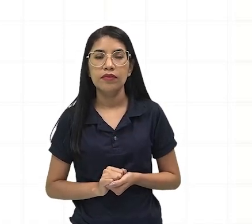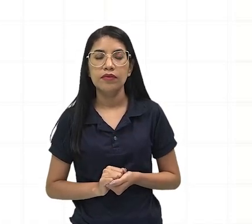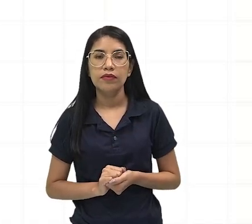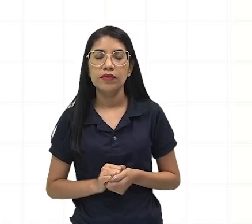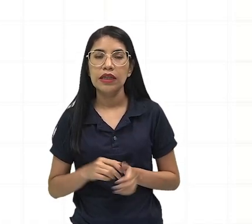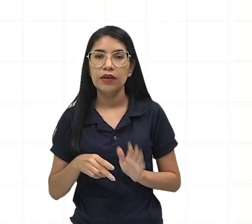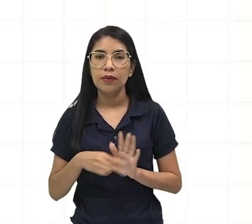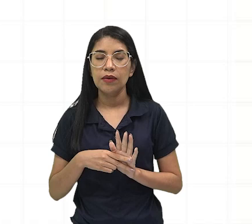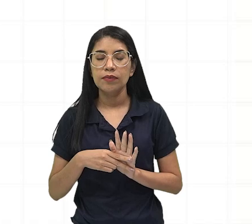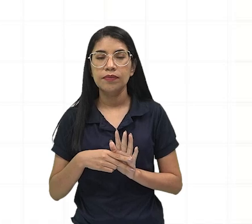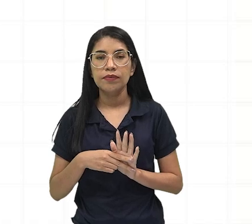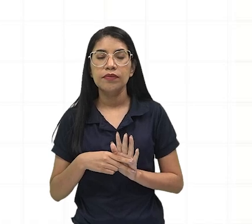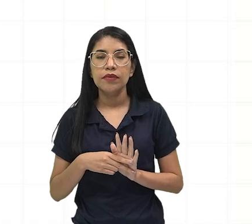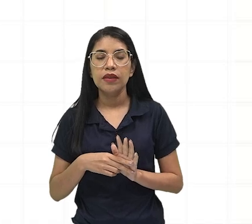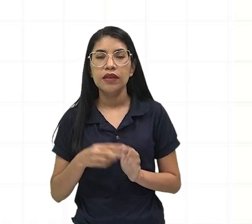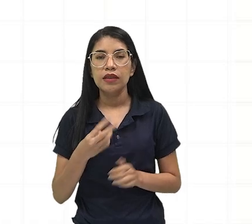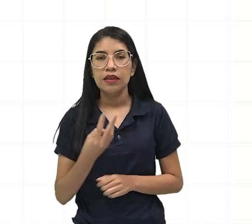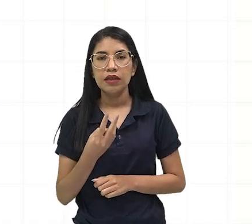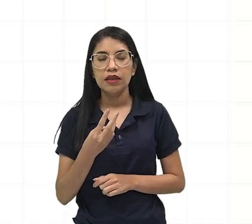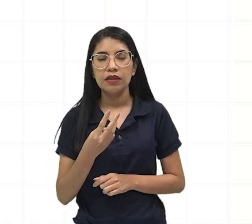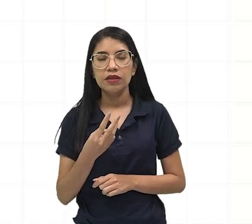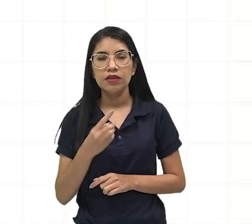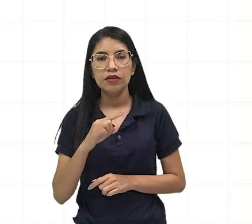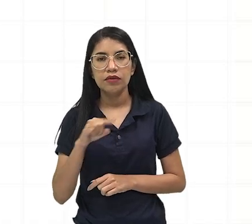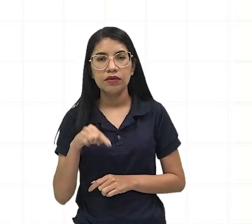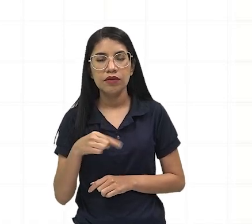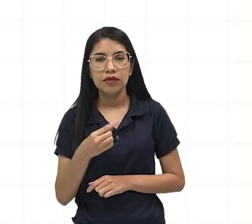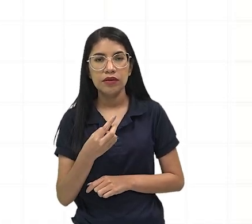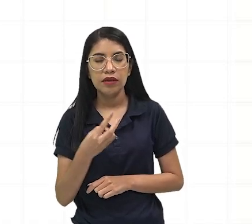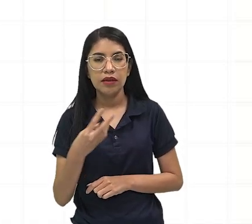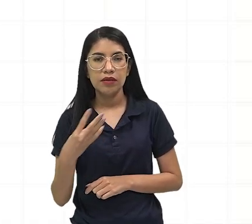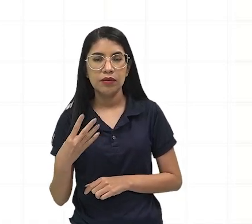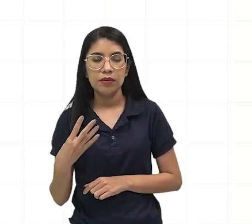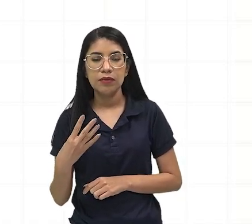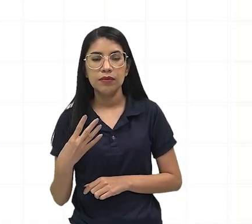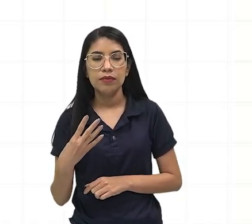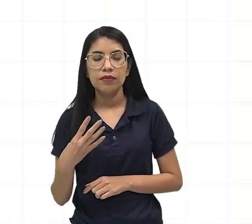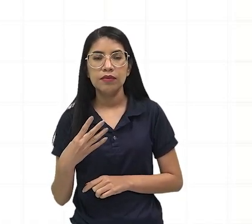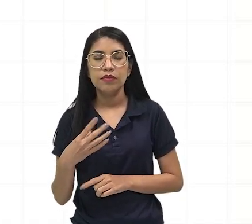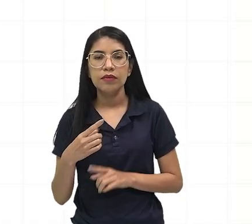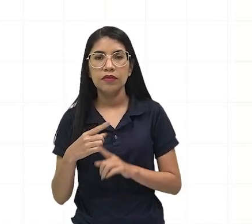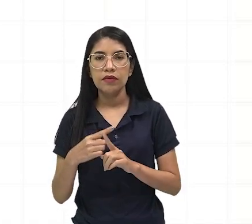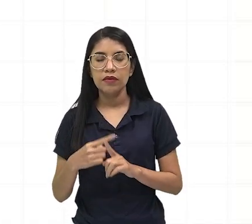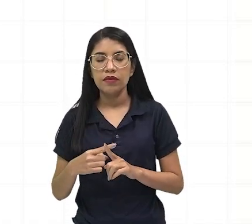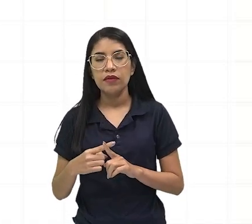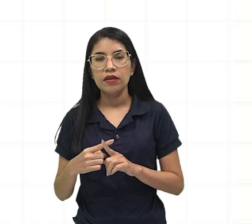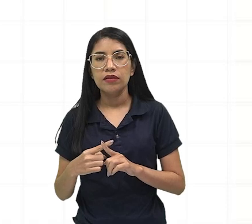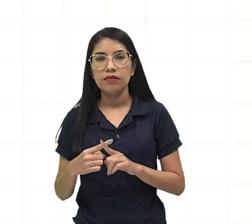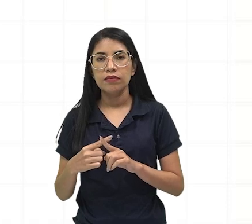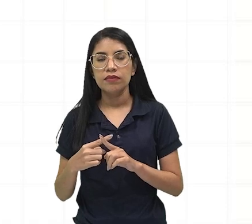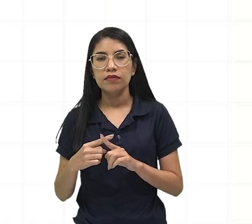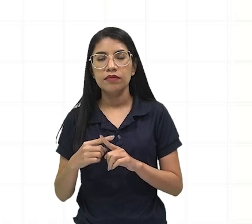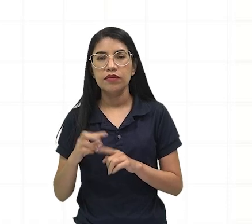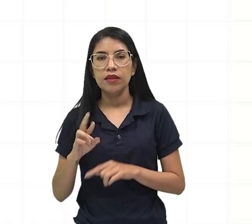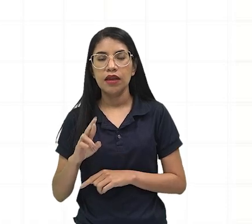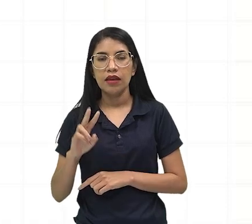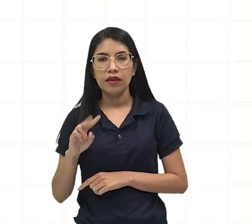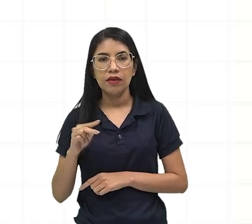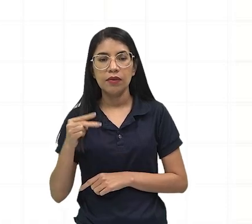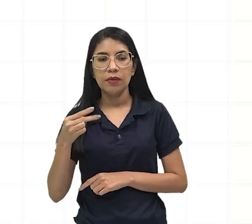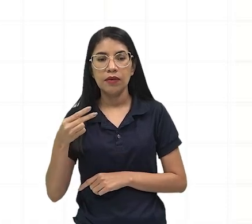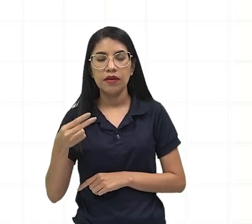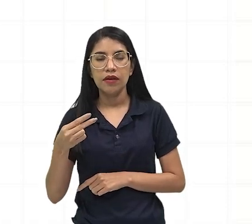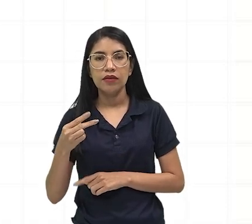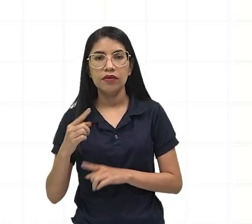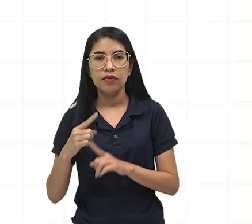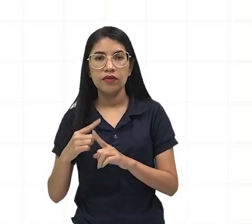O π, vamos utilizar 2 casas decimais, 3,14. Esse nós não sabemos